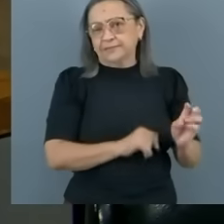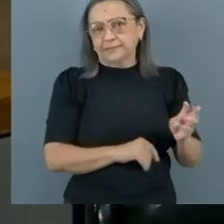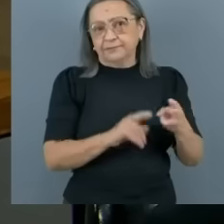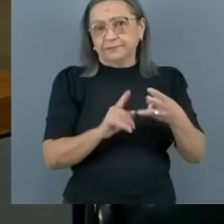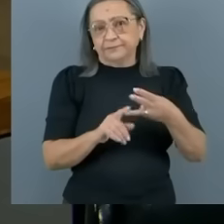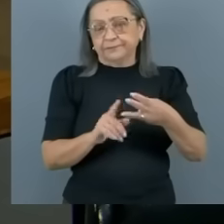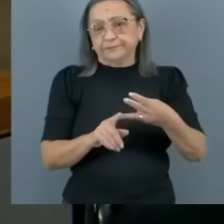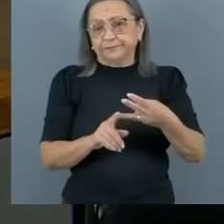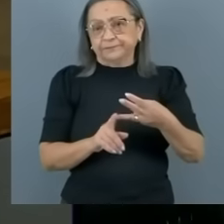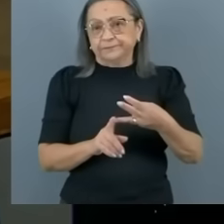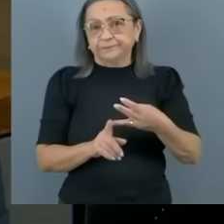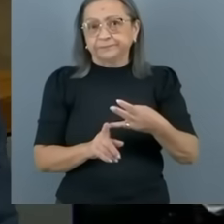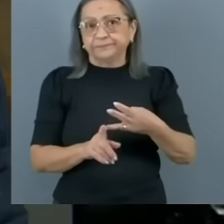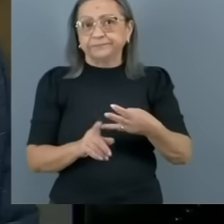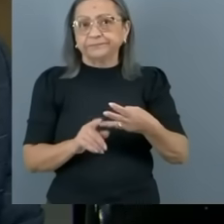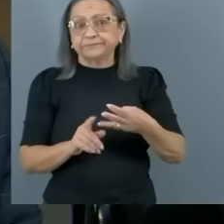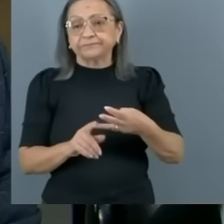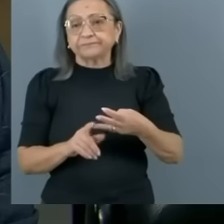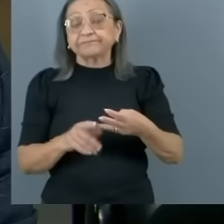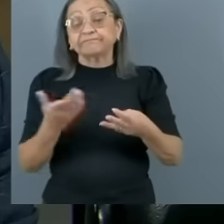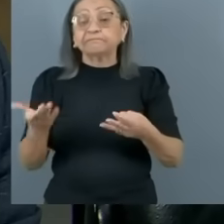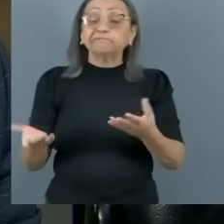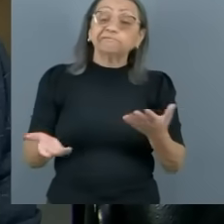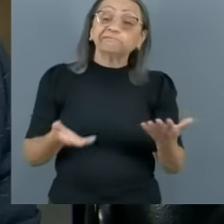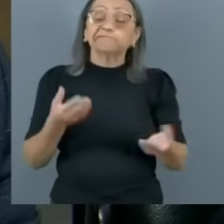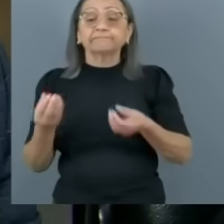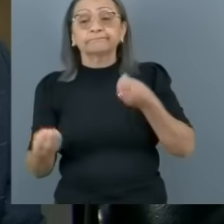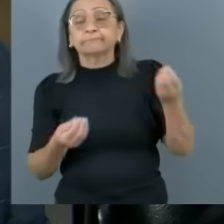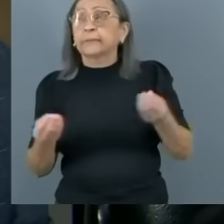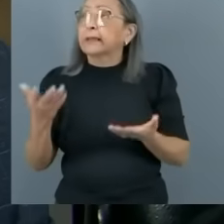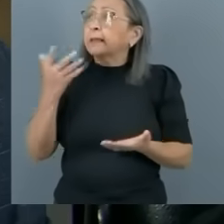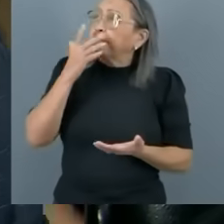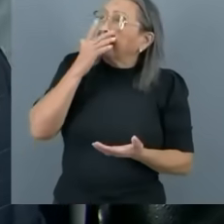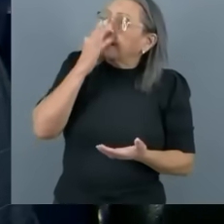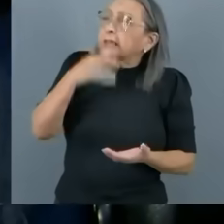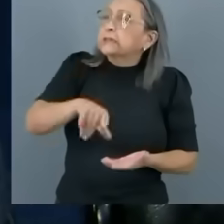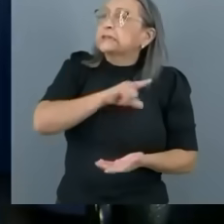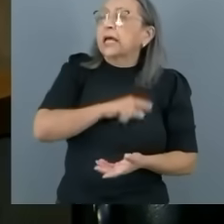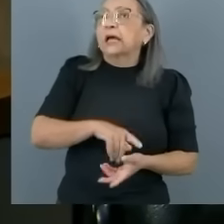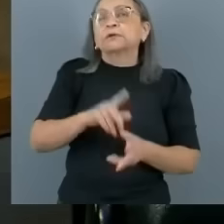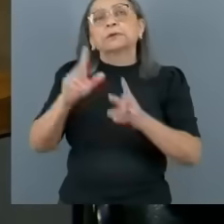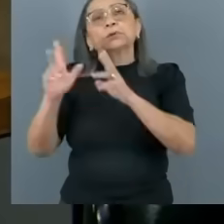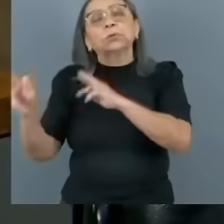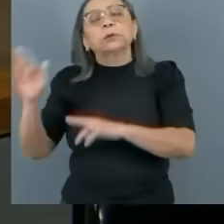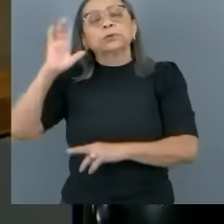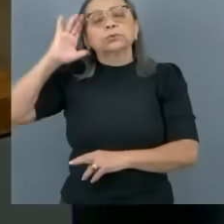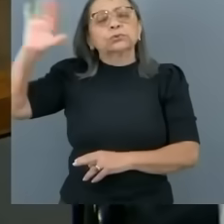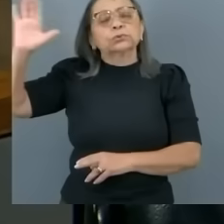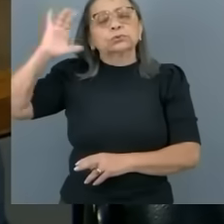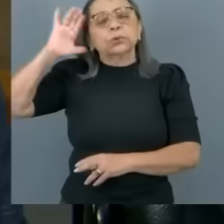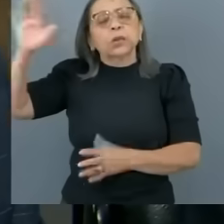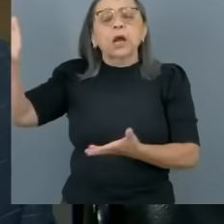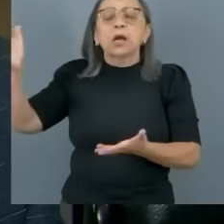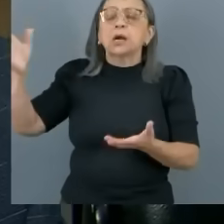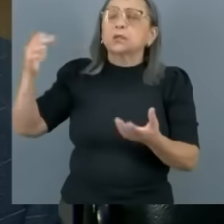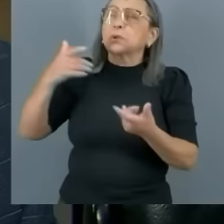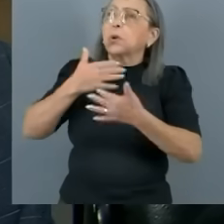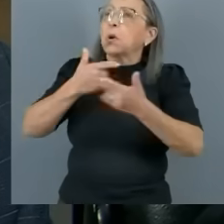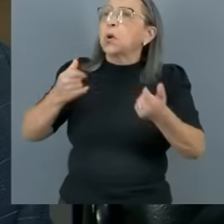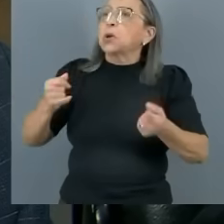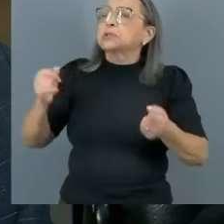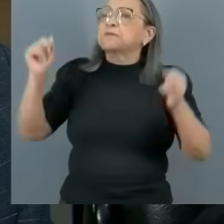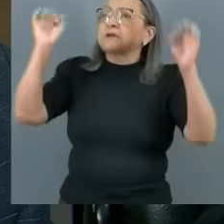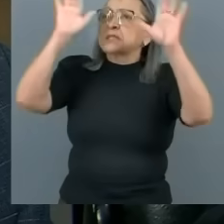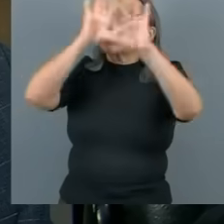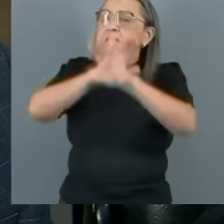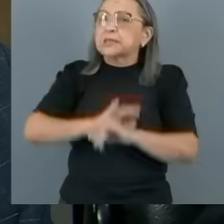aqueles que aparentemente acordam do sono da Cinderela, que é o caso do Partido dos Trabalhadores, que começa a